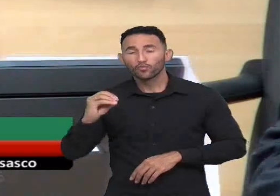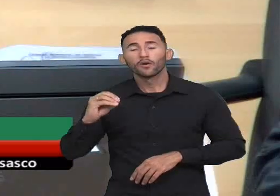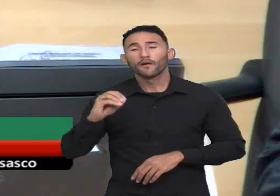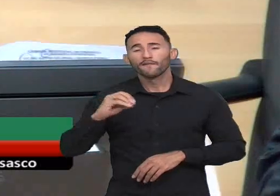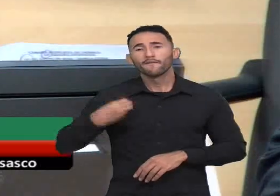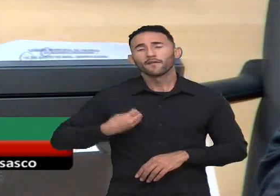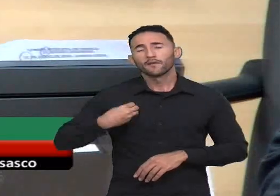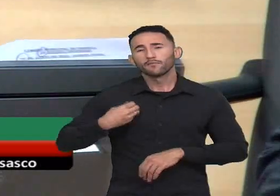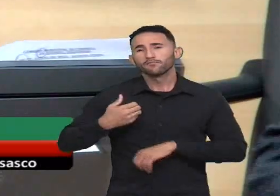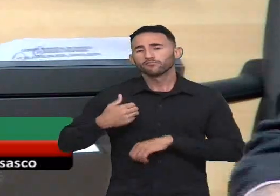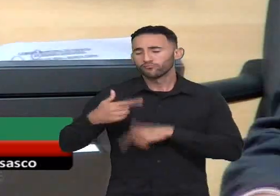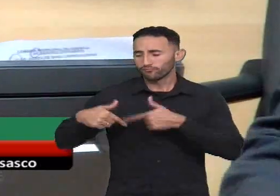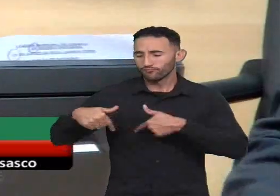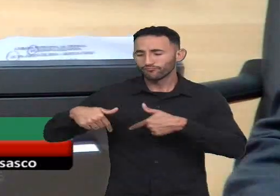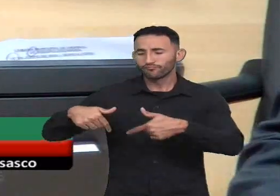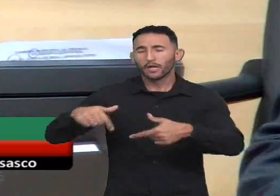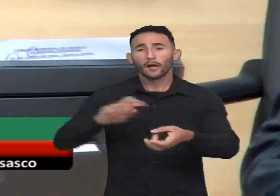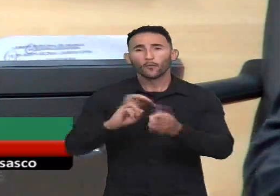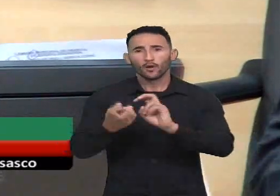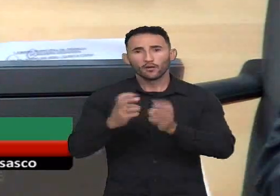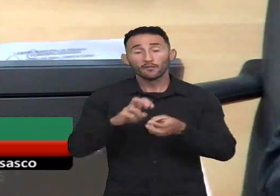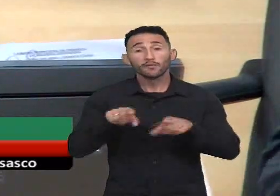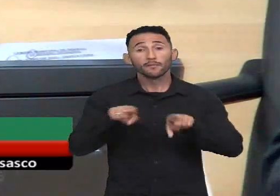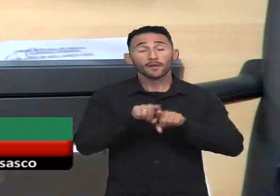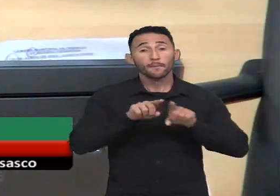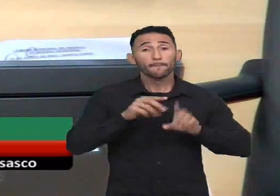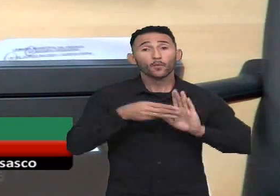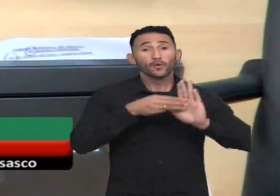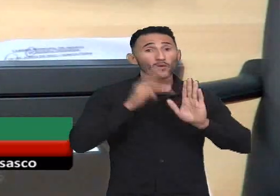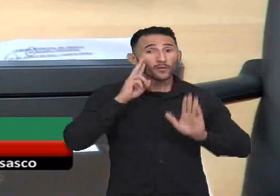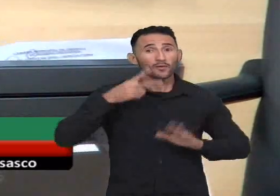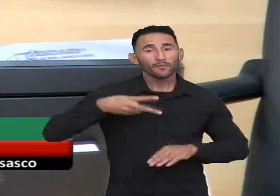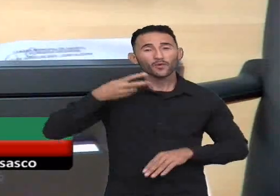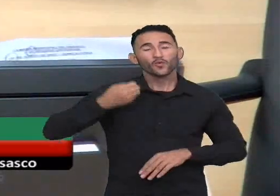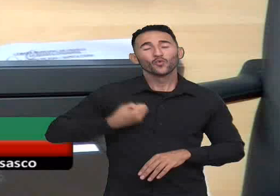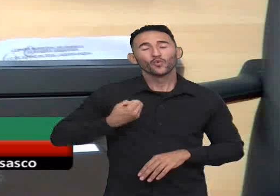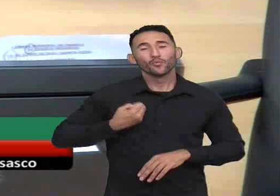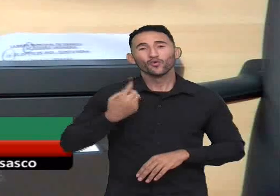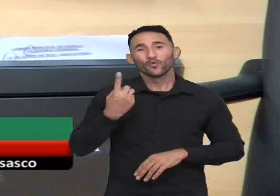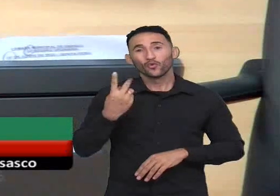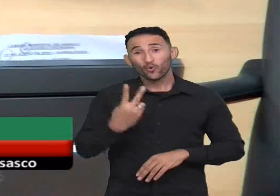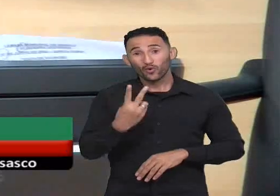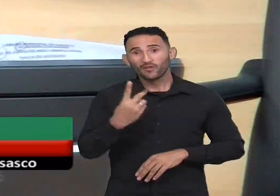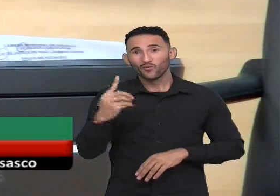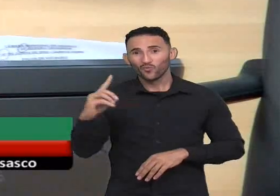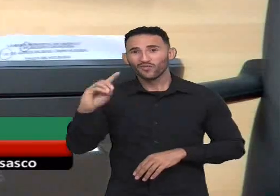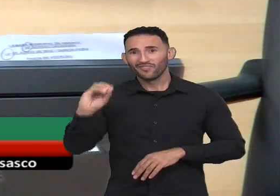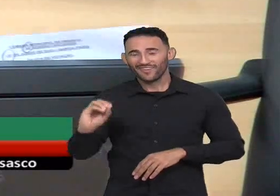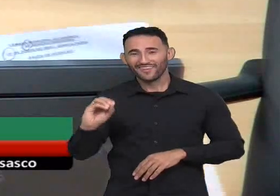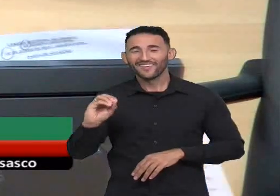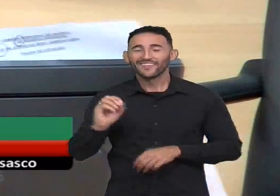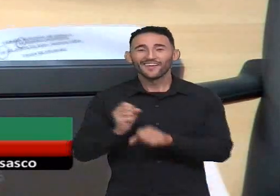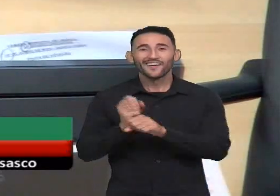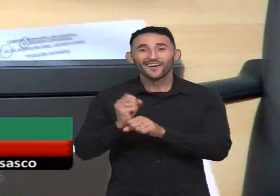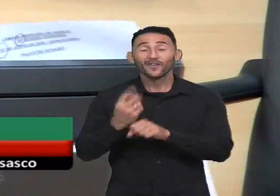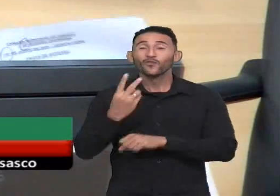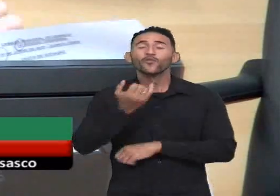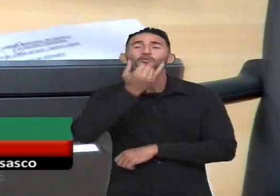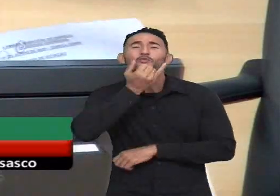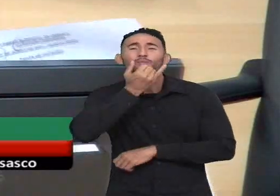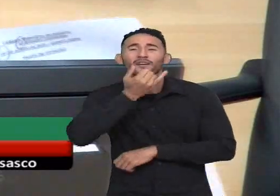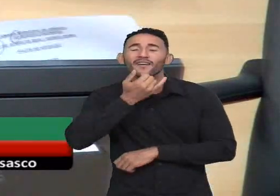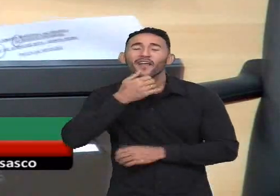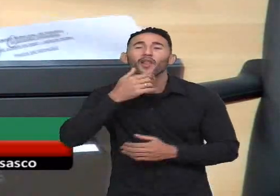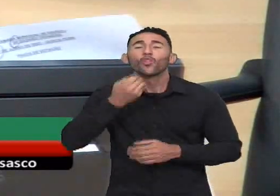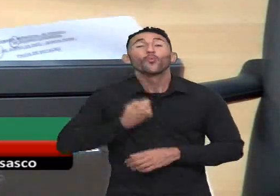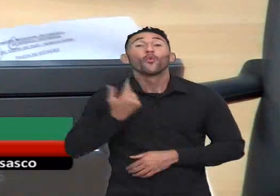Osasco. E moção de reconhecimento número 210 de 2023, desculpe, estou lendo o